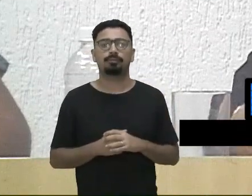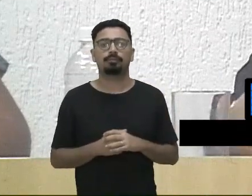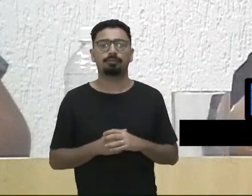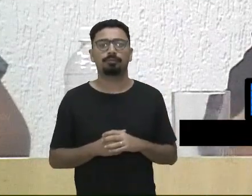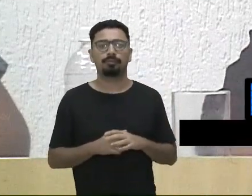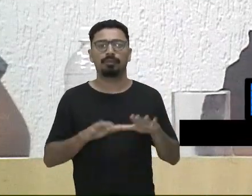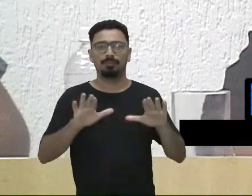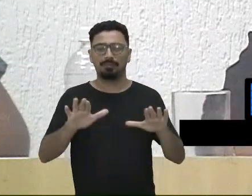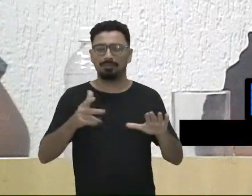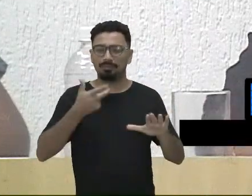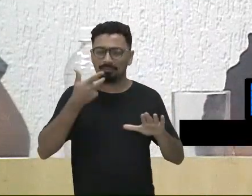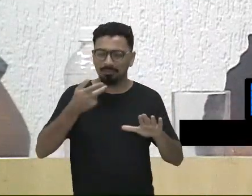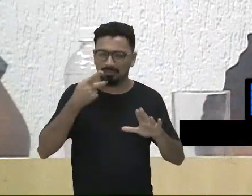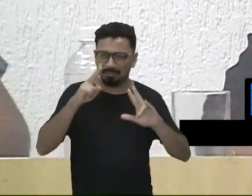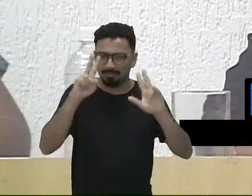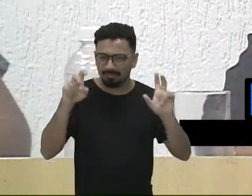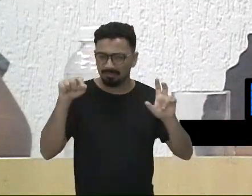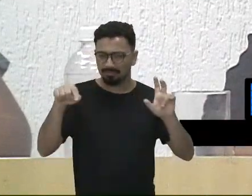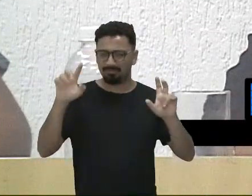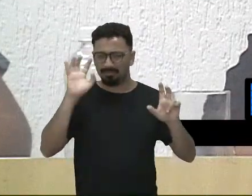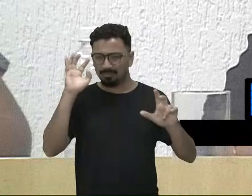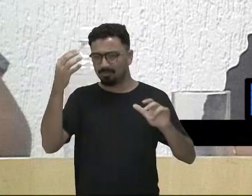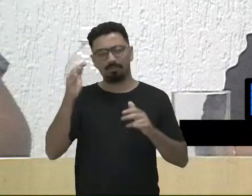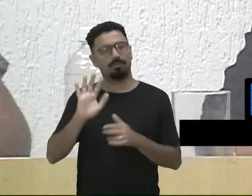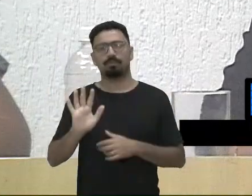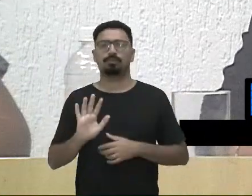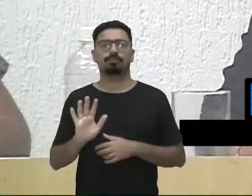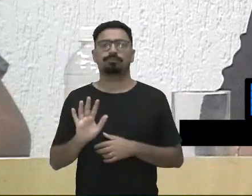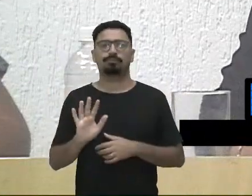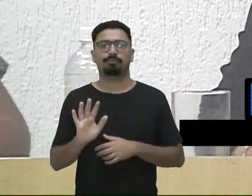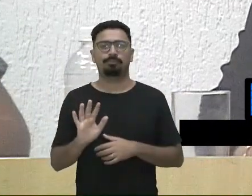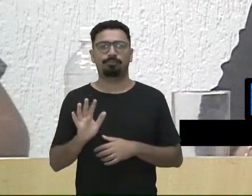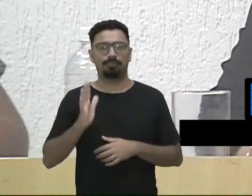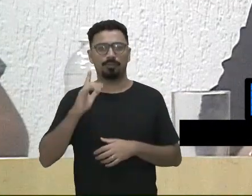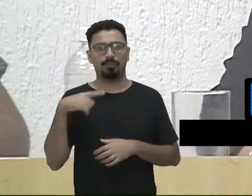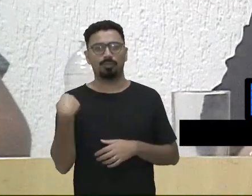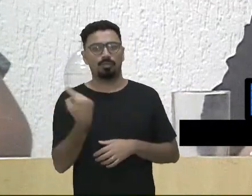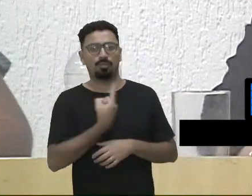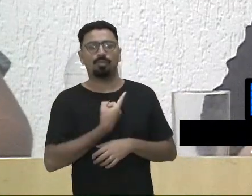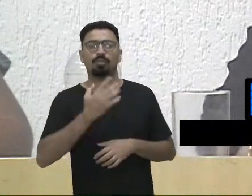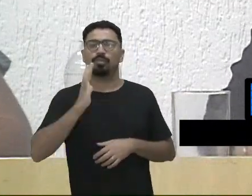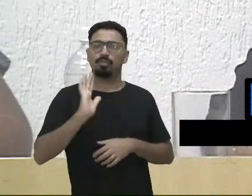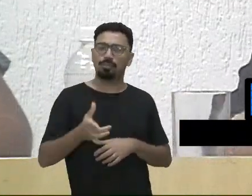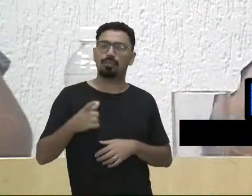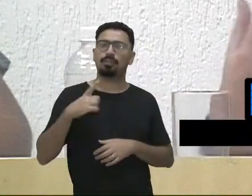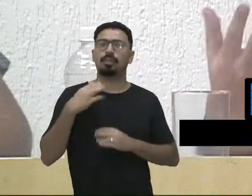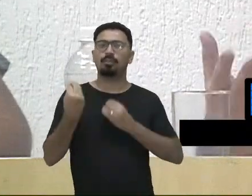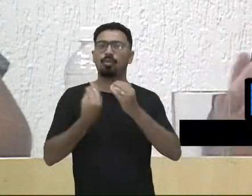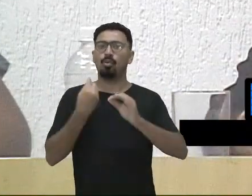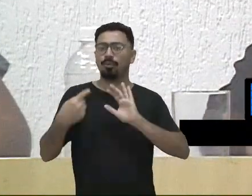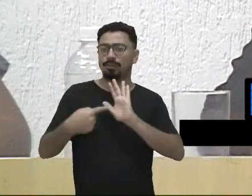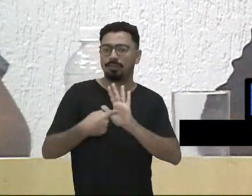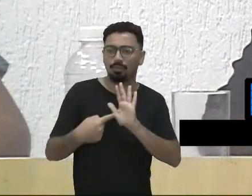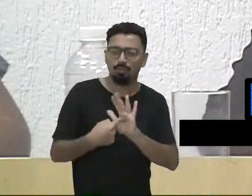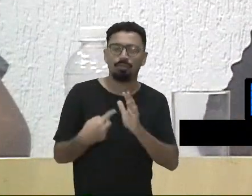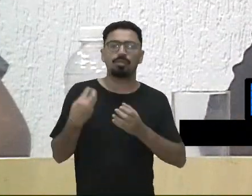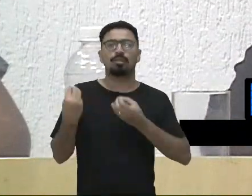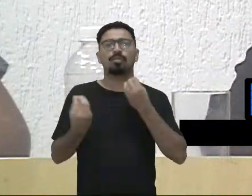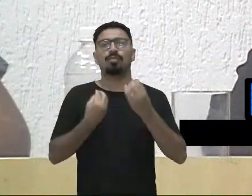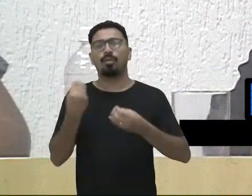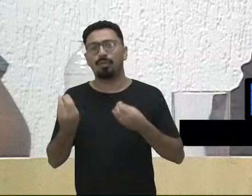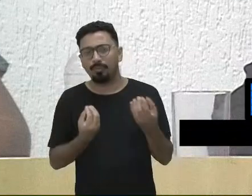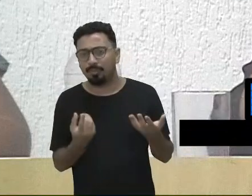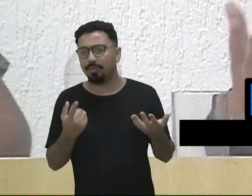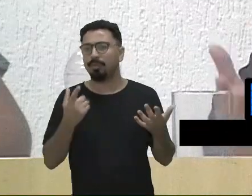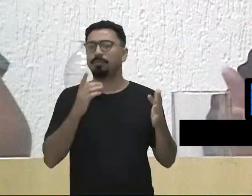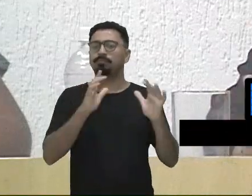Mas só falar não adianta. Como nós tivemos aqui, qual que é o canal de denúncia, qual que é o canal disso, qual que é o